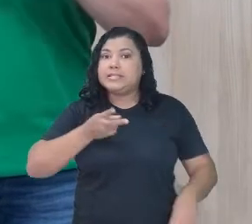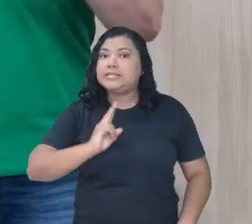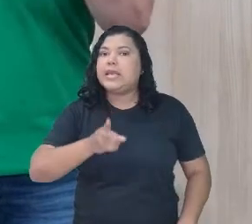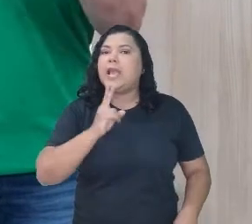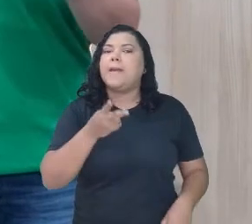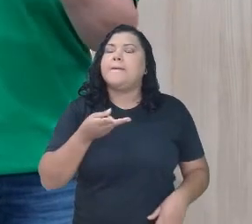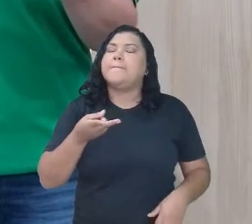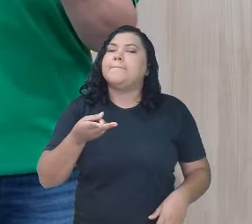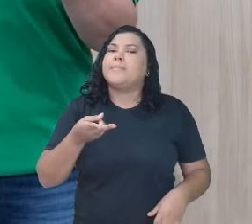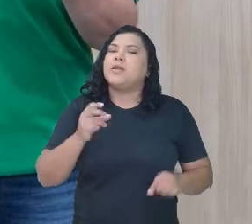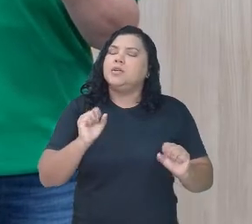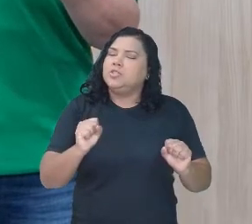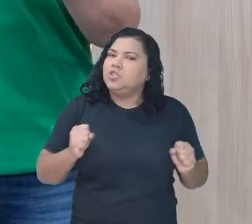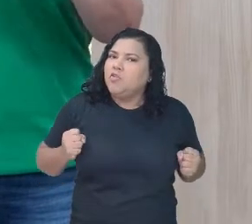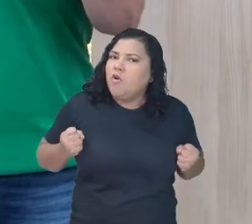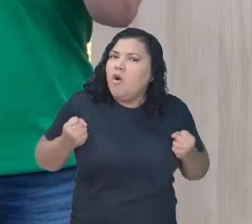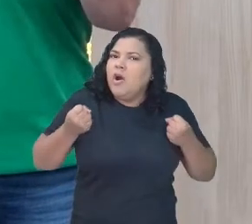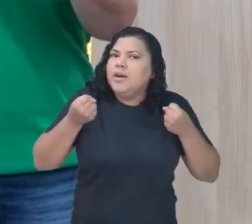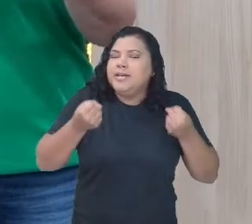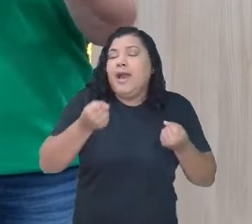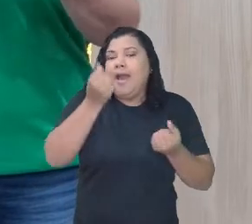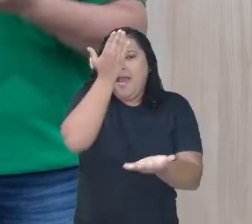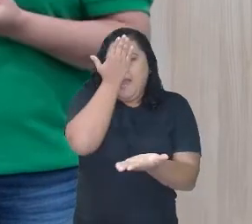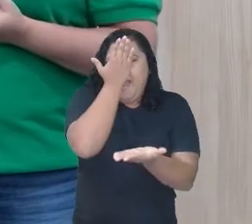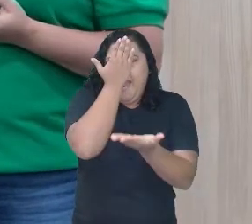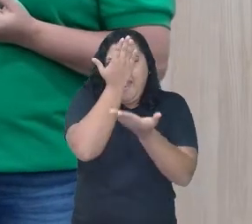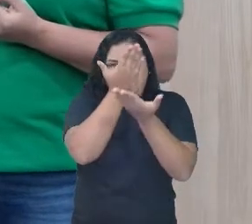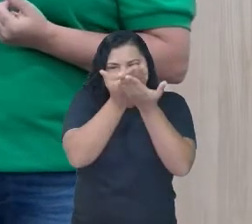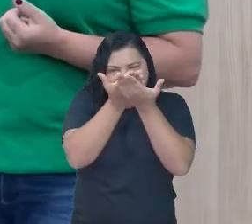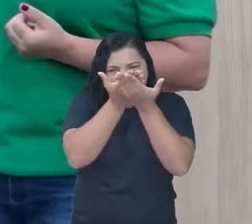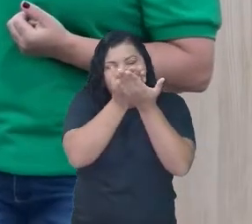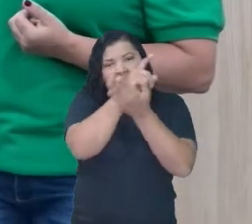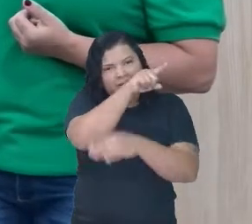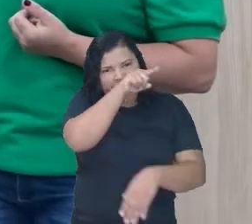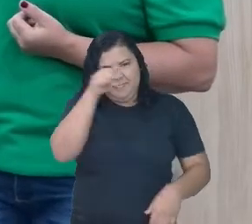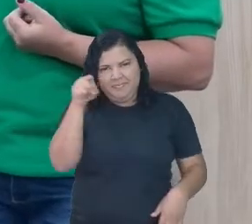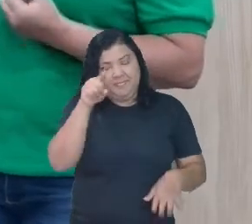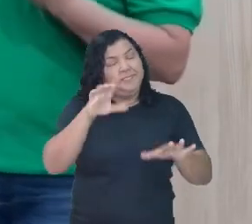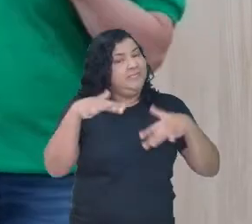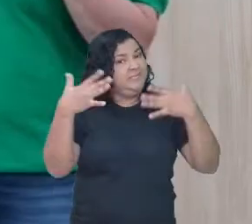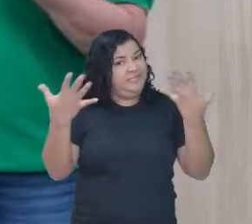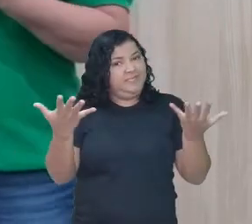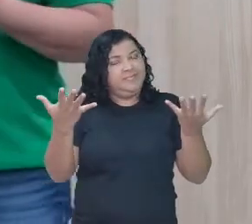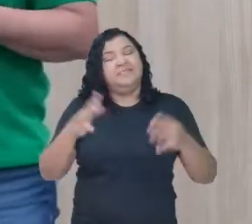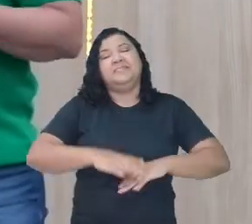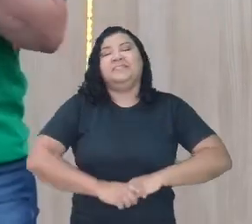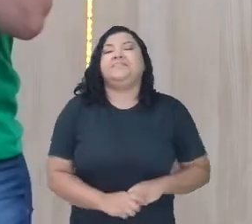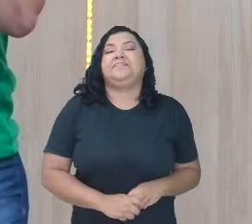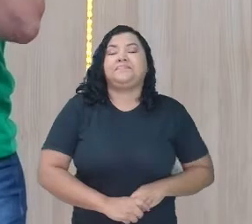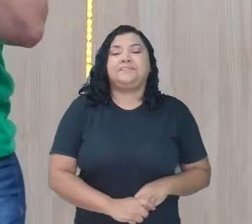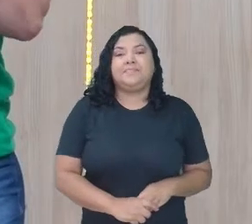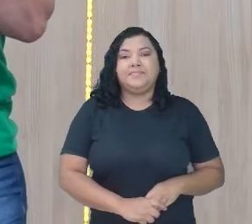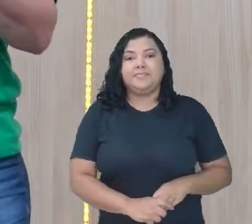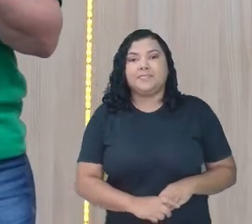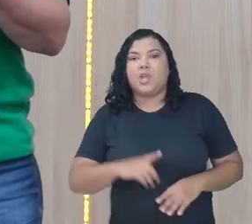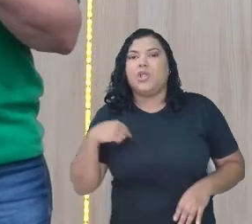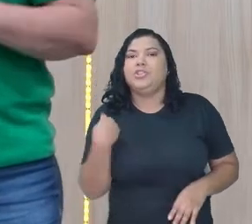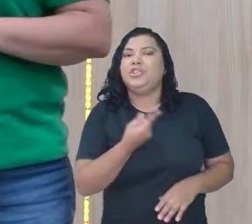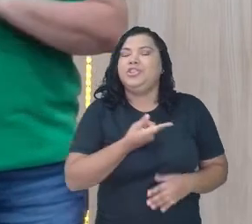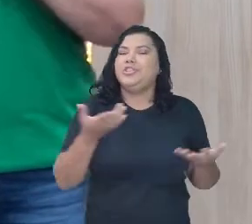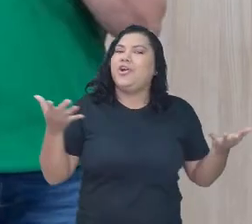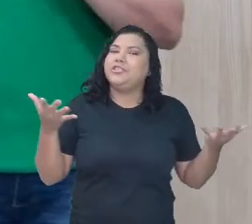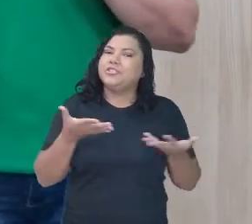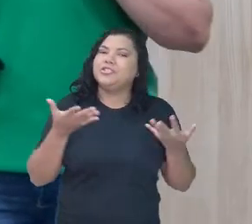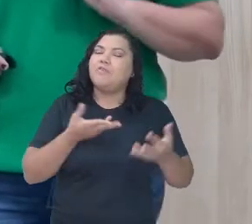estar investindo, acreditando em vocês. E para isso, nós vamos